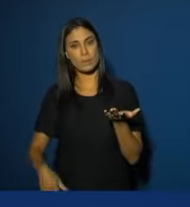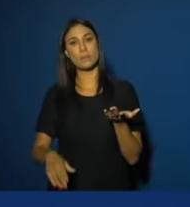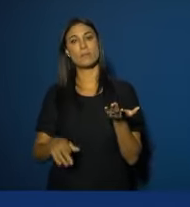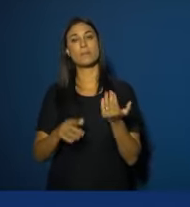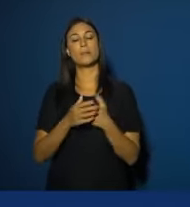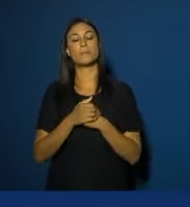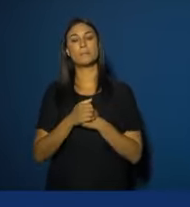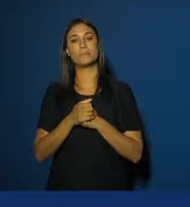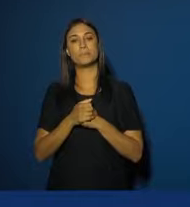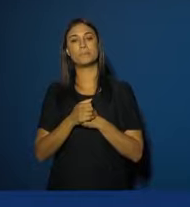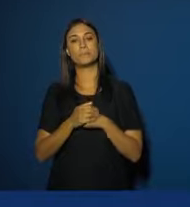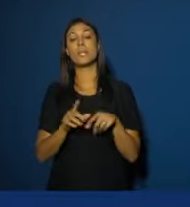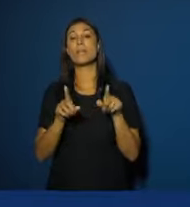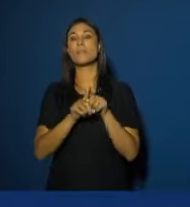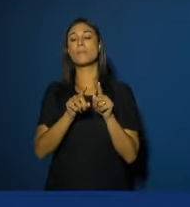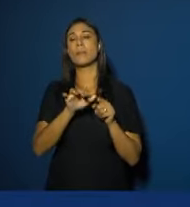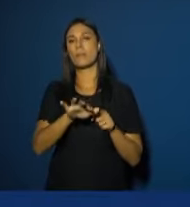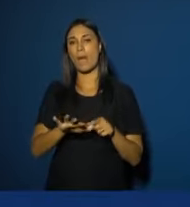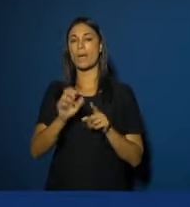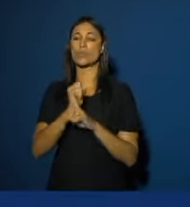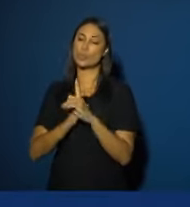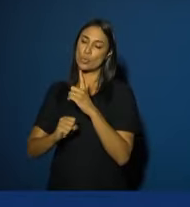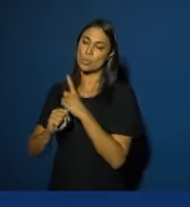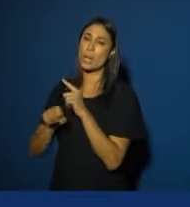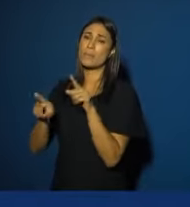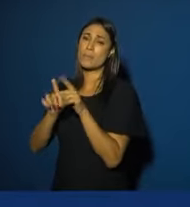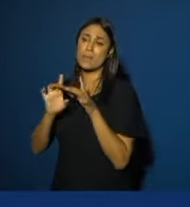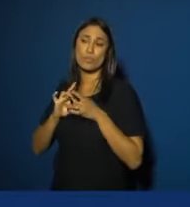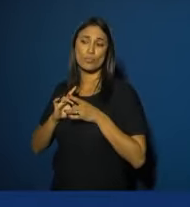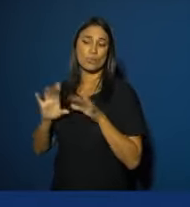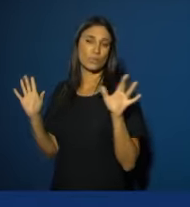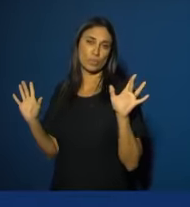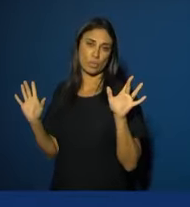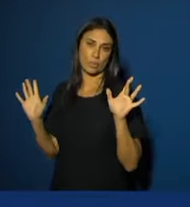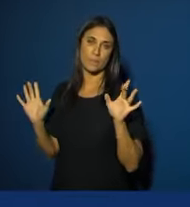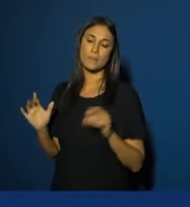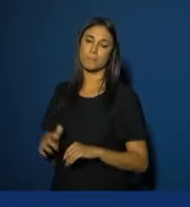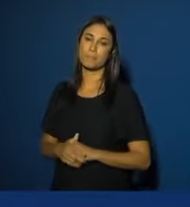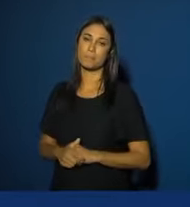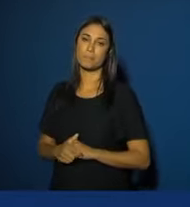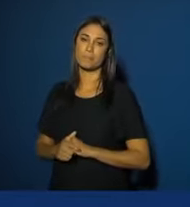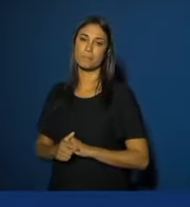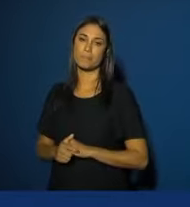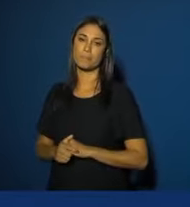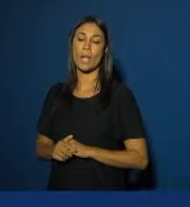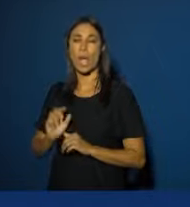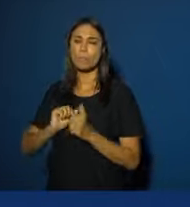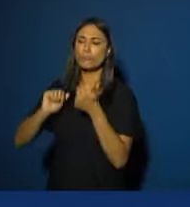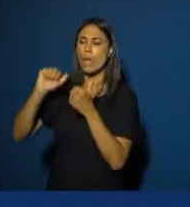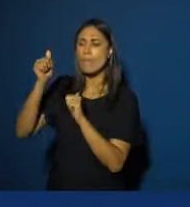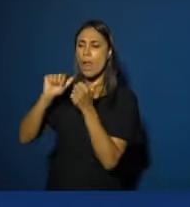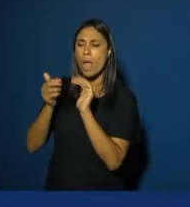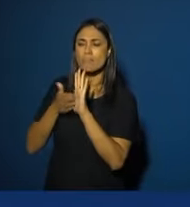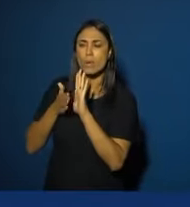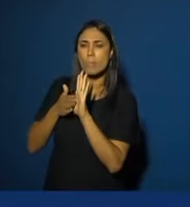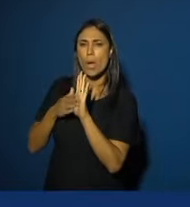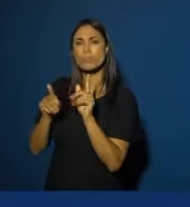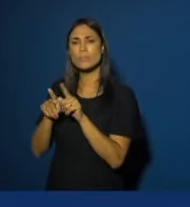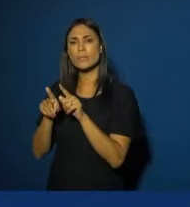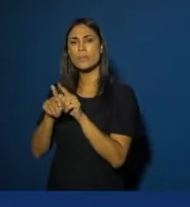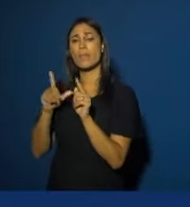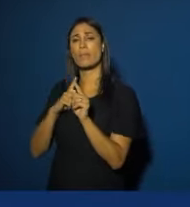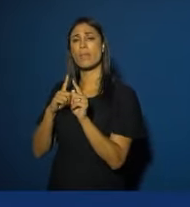Então, também na área social, nós estamos disponíveis a avaliar.